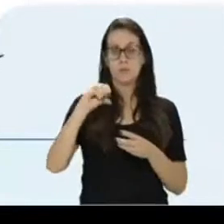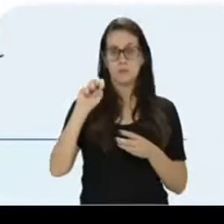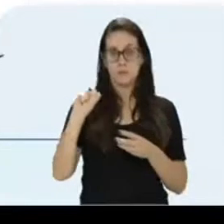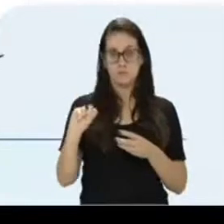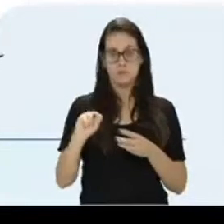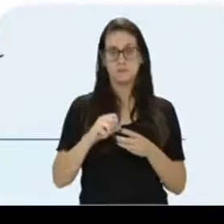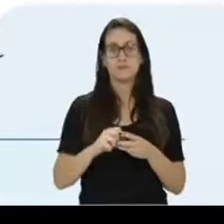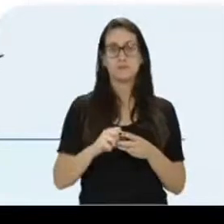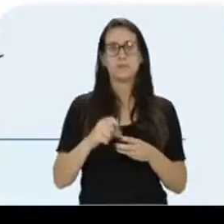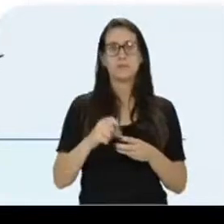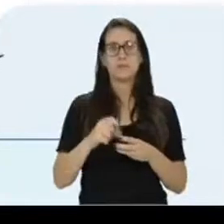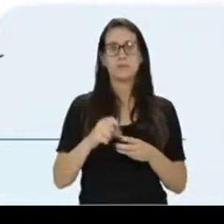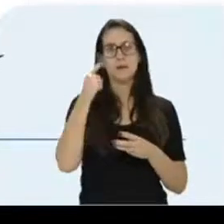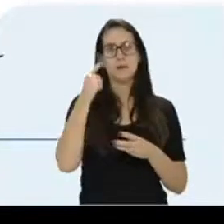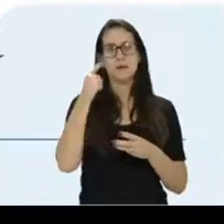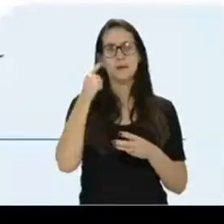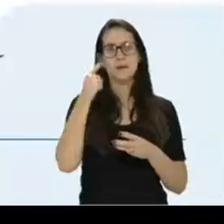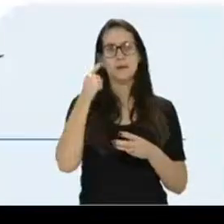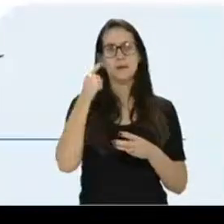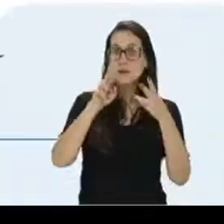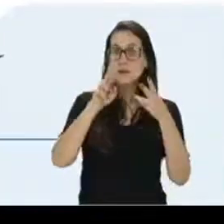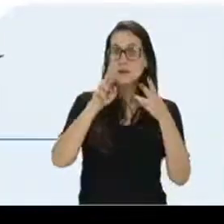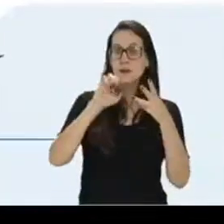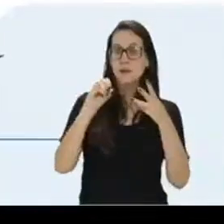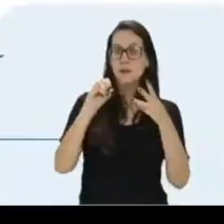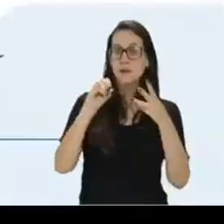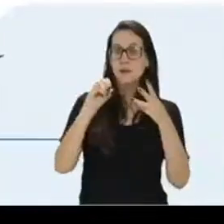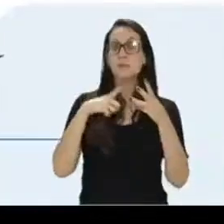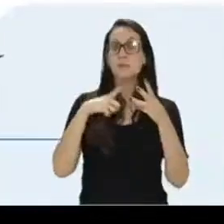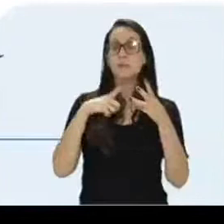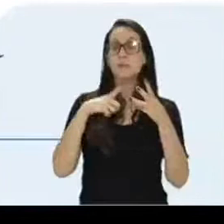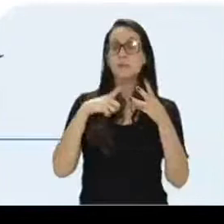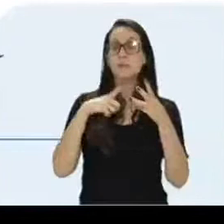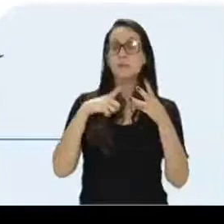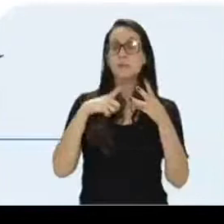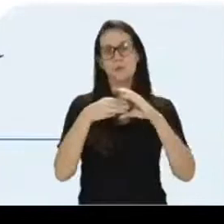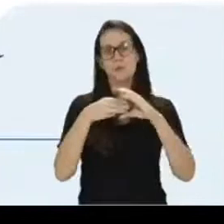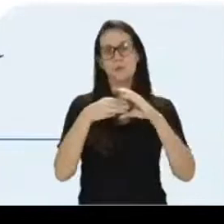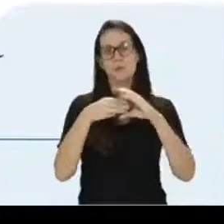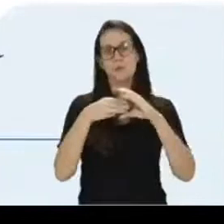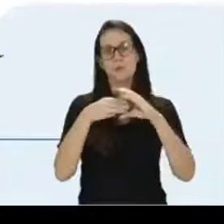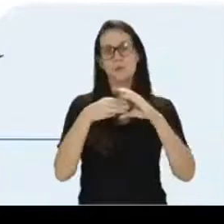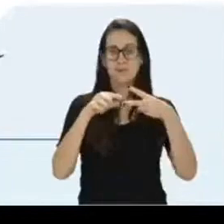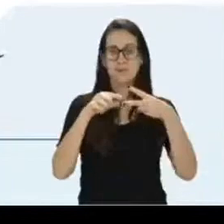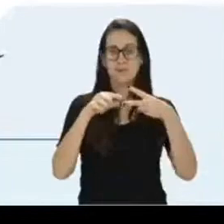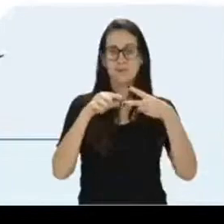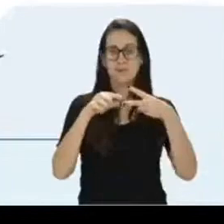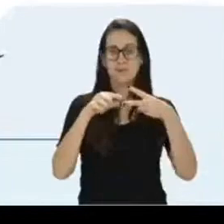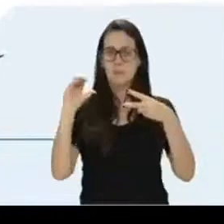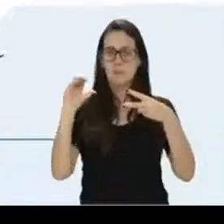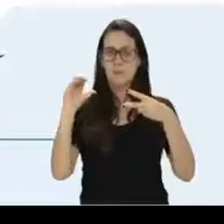estão presentes tanto em células eucariontes quanto em células procariontes. Então, a constituição